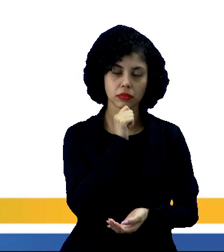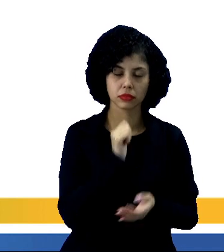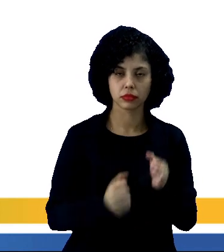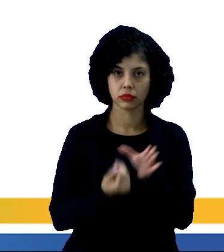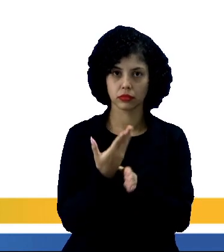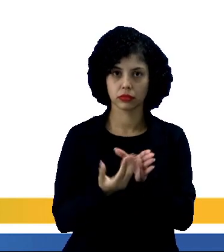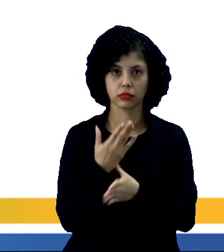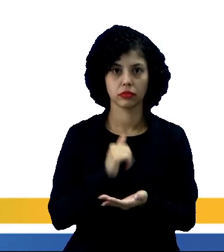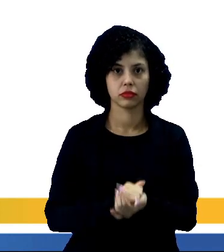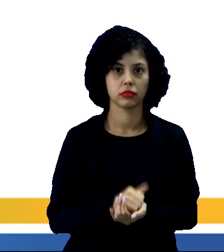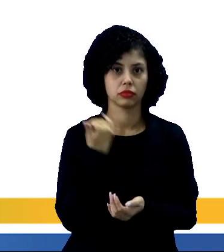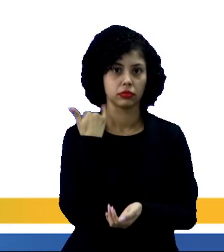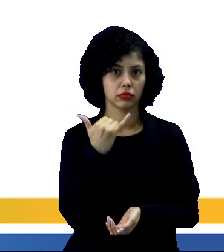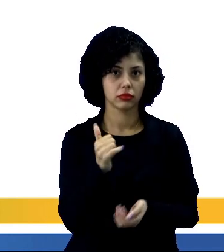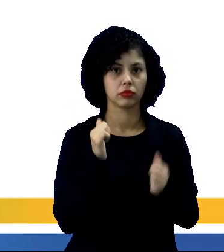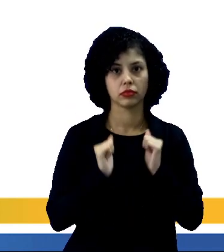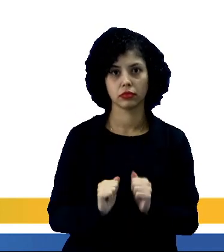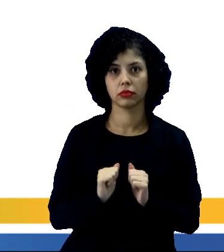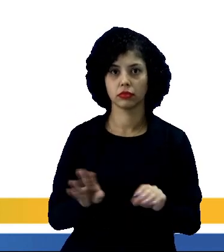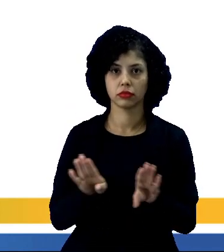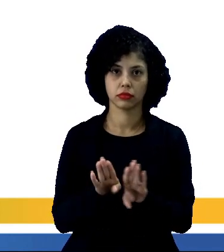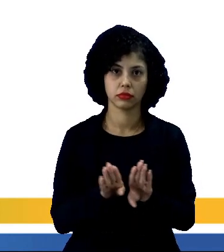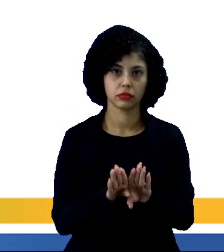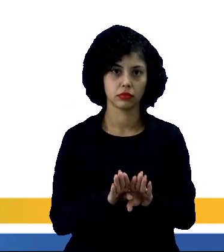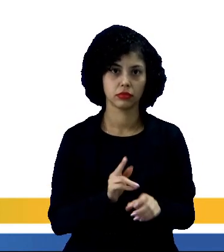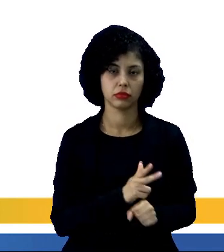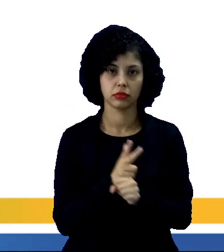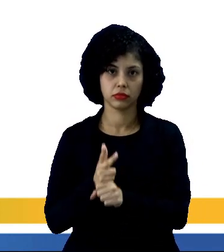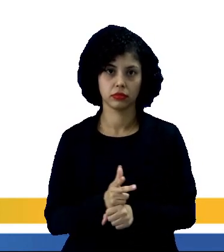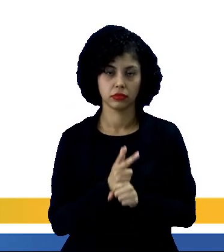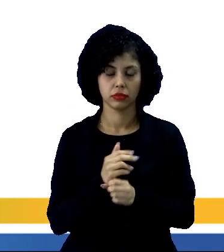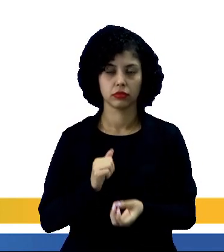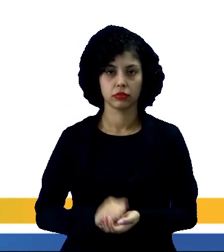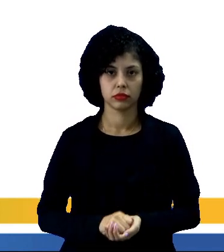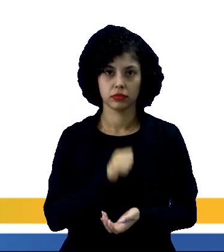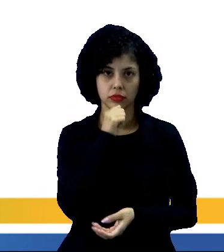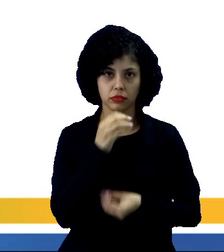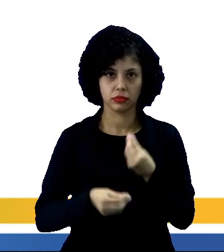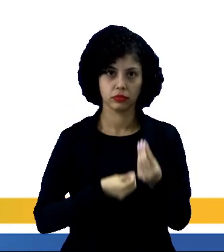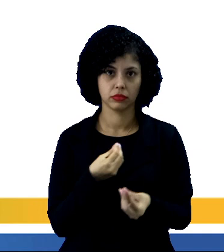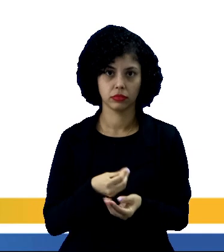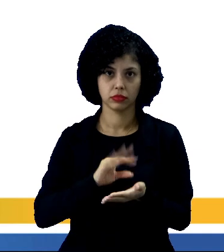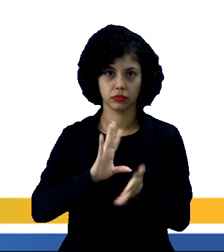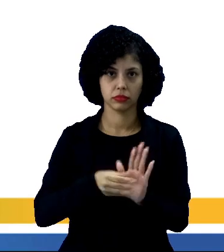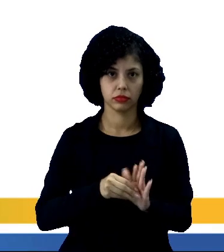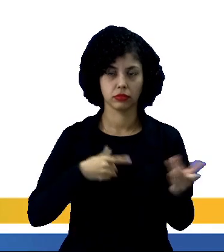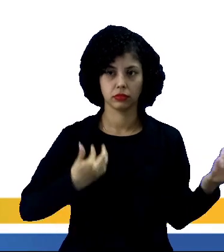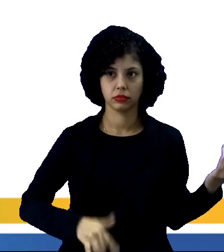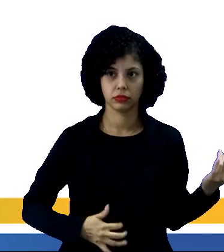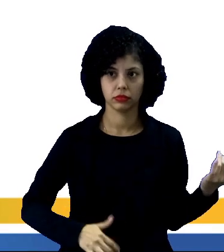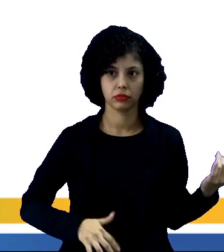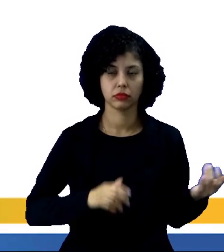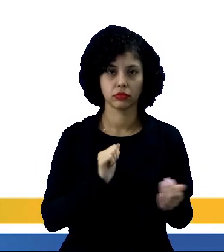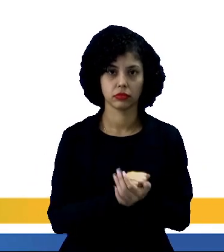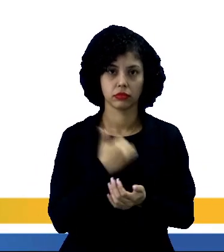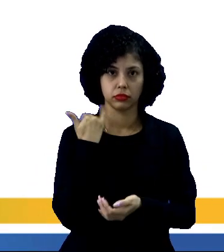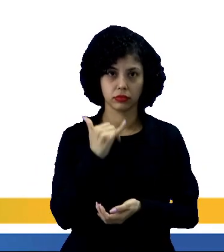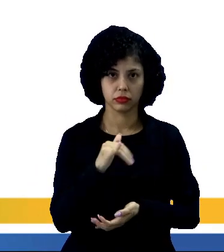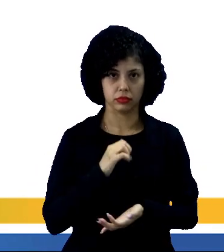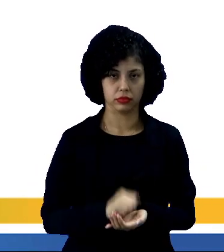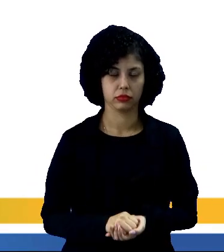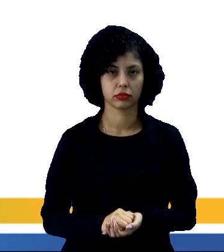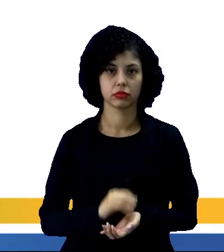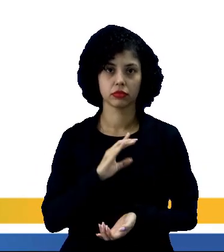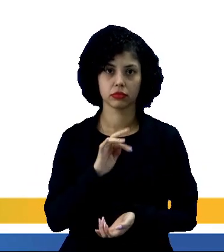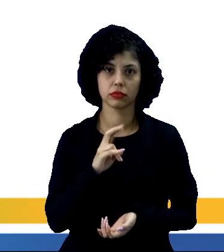sonoras geradas eletronicamente também podem ser gravadas a partir de dispositivo como um captador de guitarra elétrica, né?